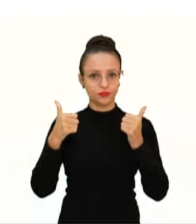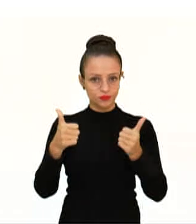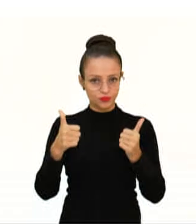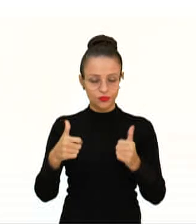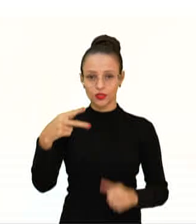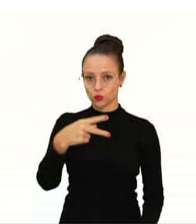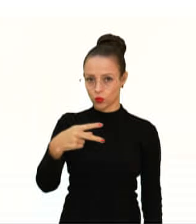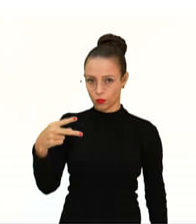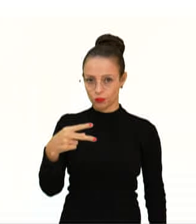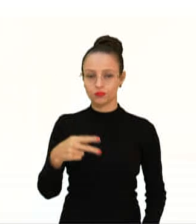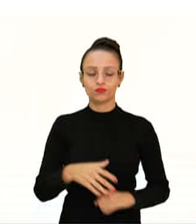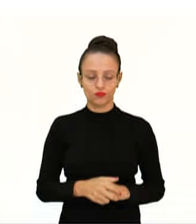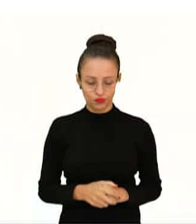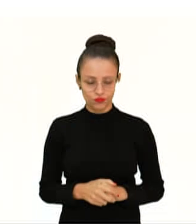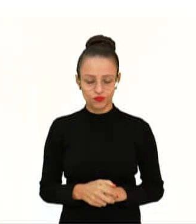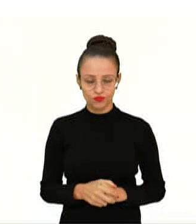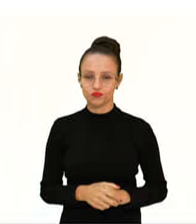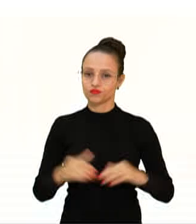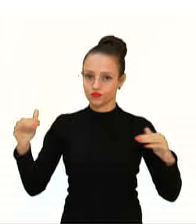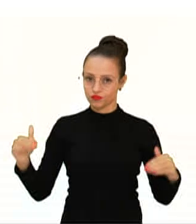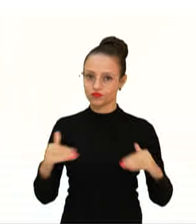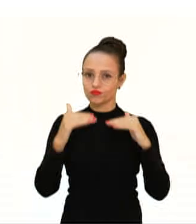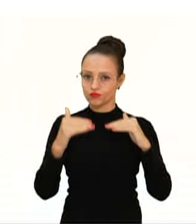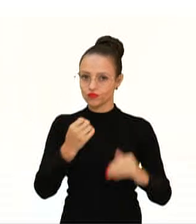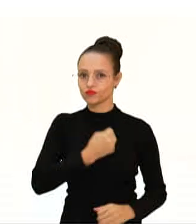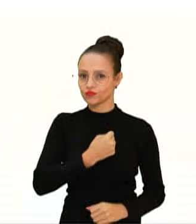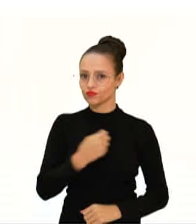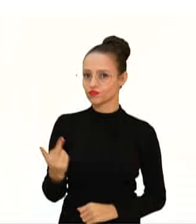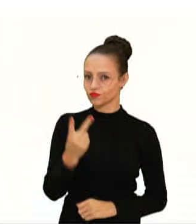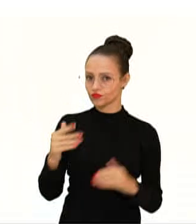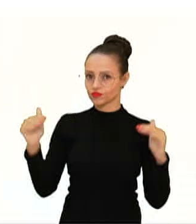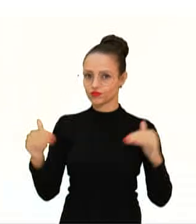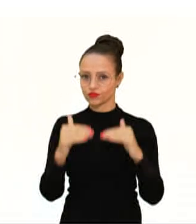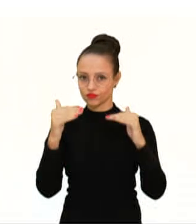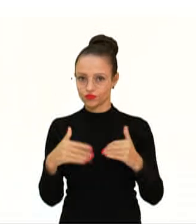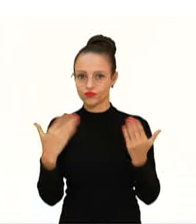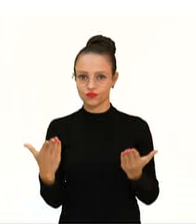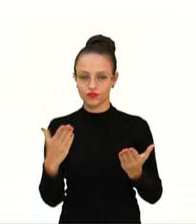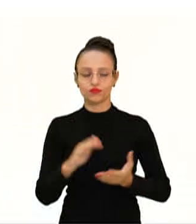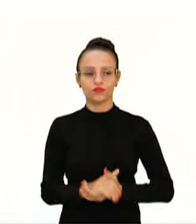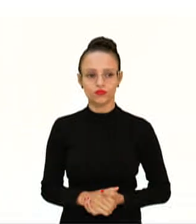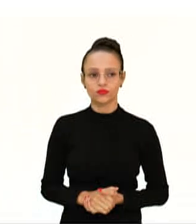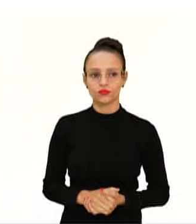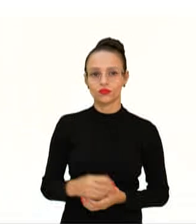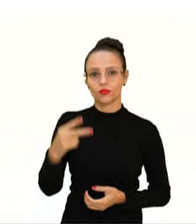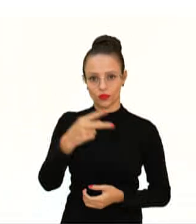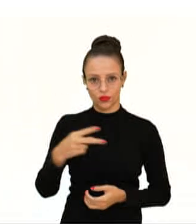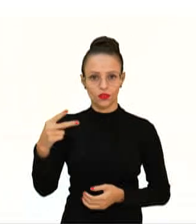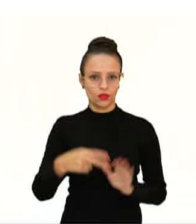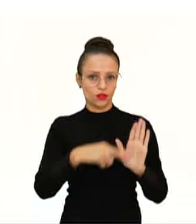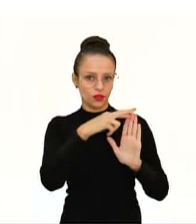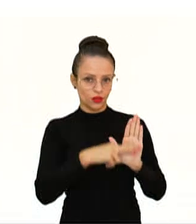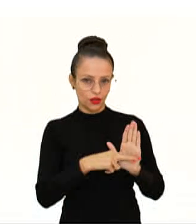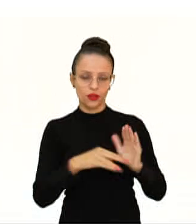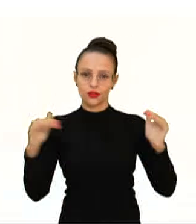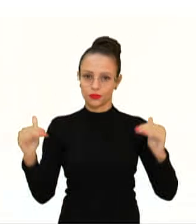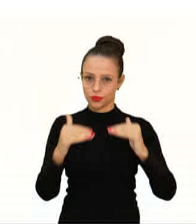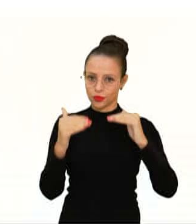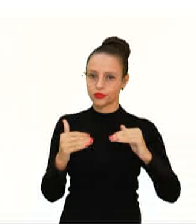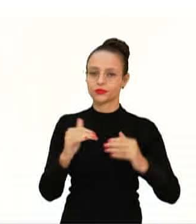uma igualdade. São grandezas diretamente proporcionais. Então, vale a propriedade da